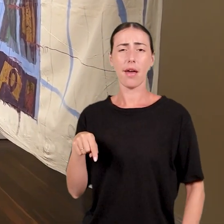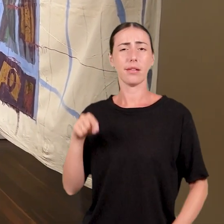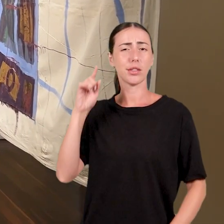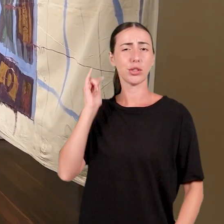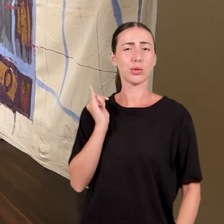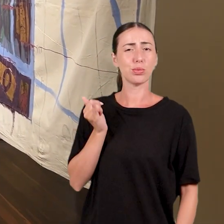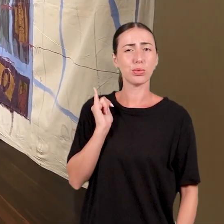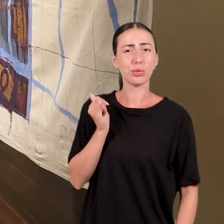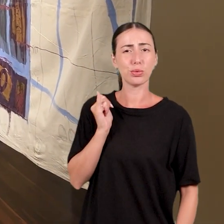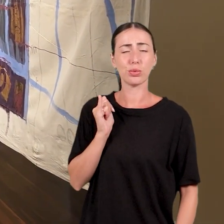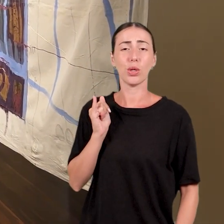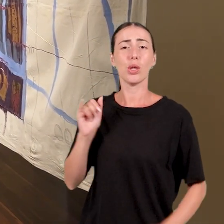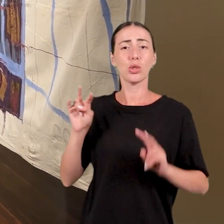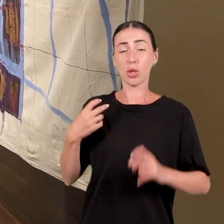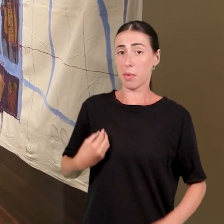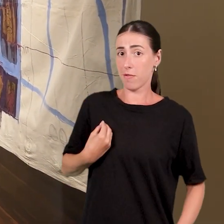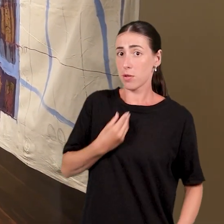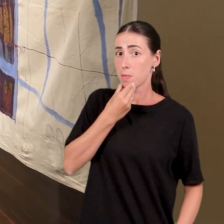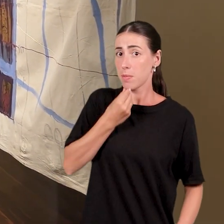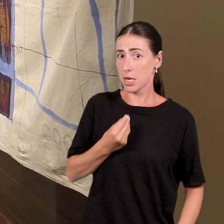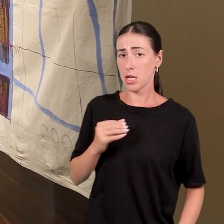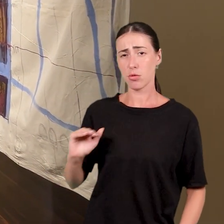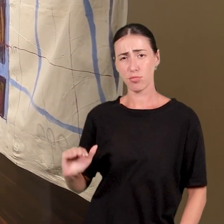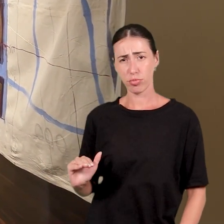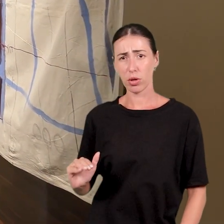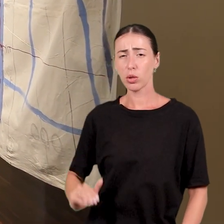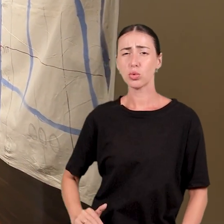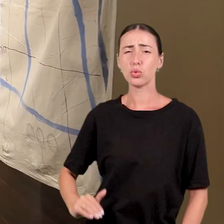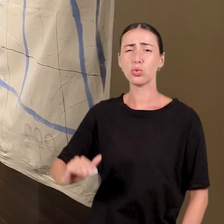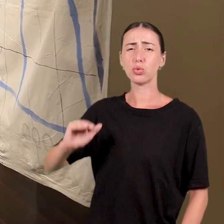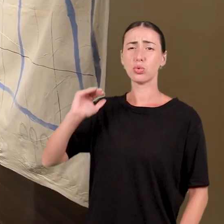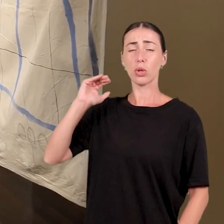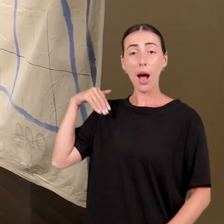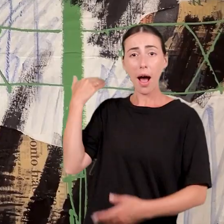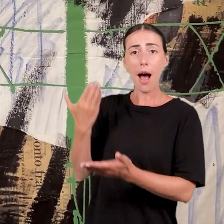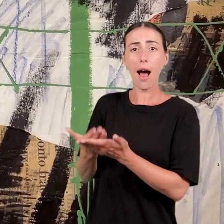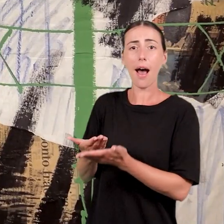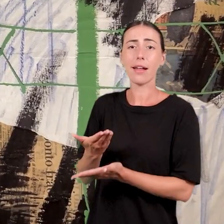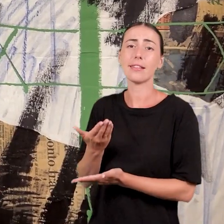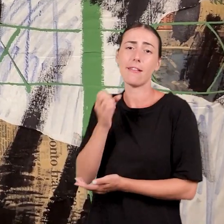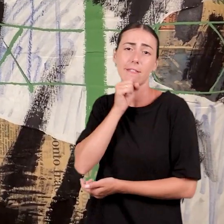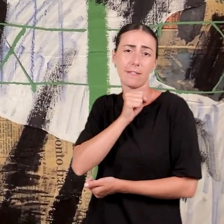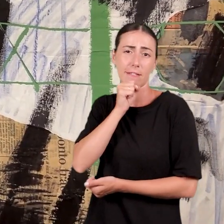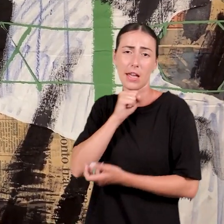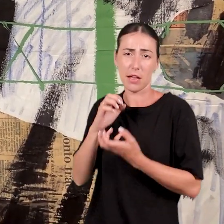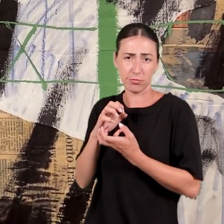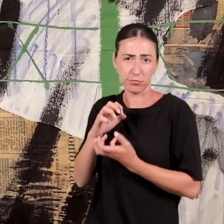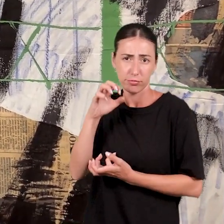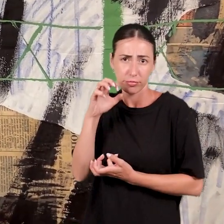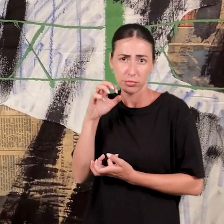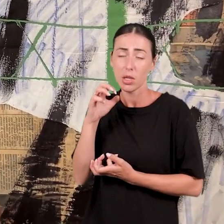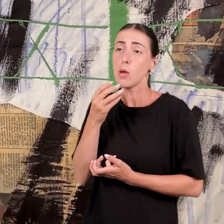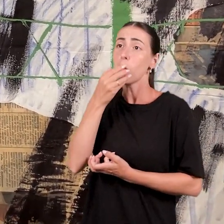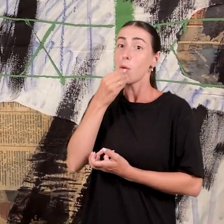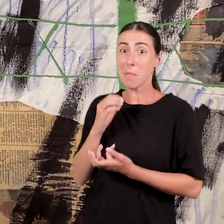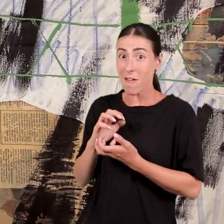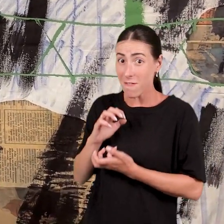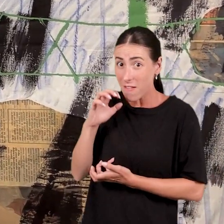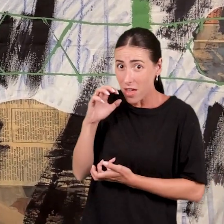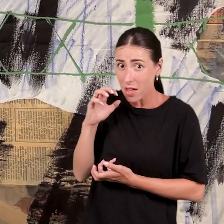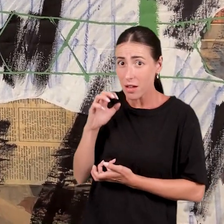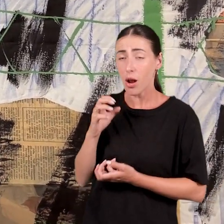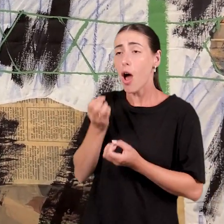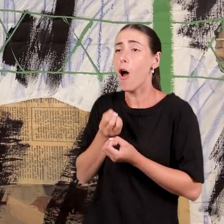o qual, poucas horas antes de morrer, passou esses registros para um viajante. A outra obra, da série Correspondências